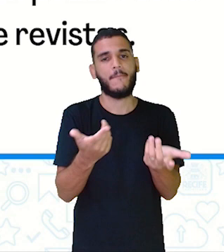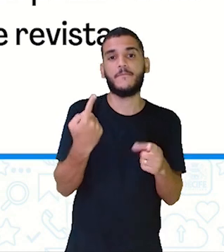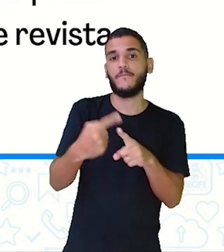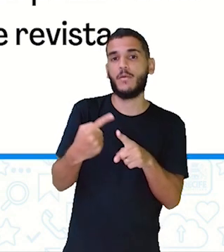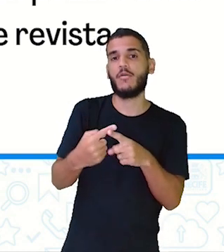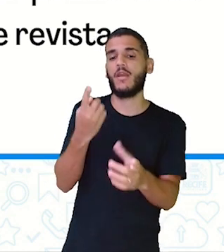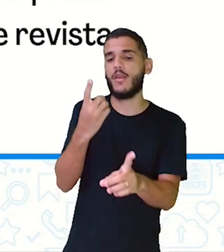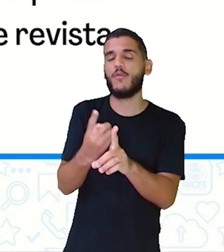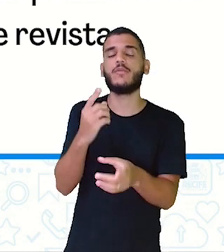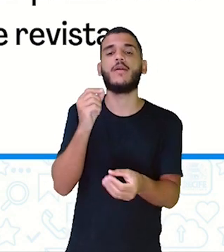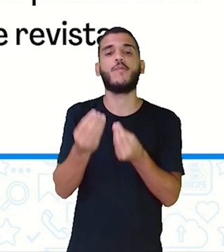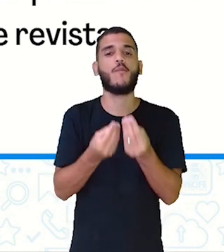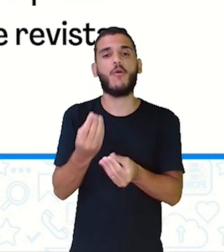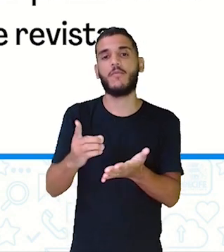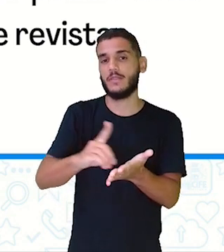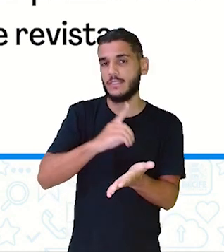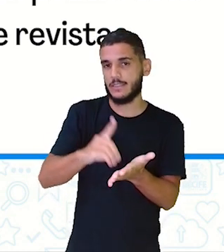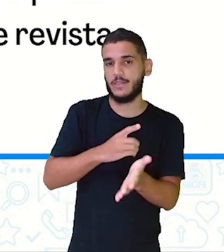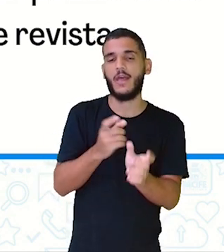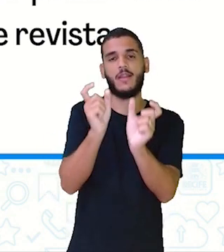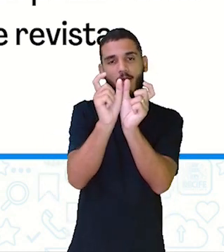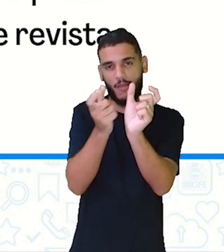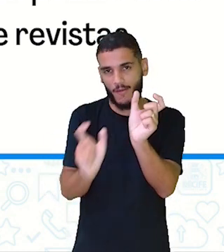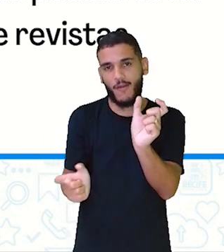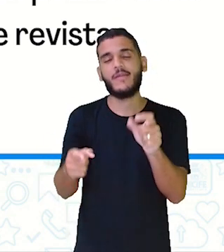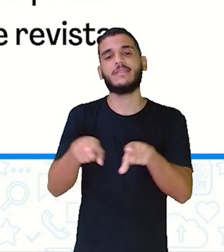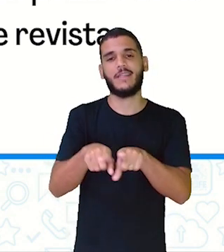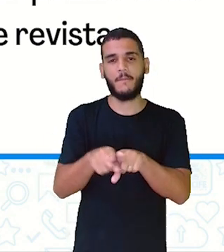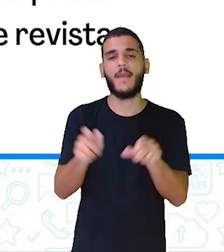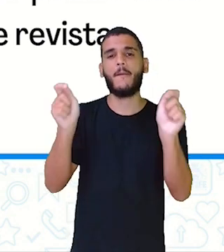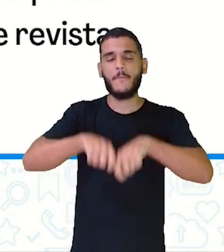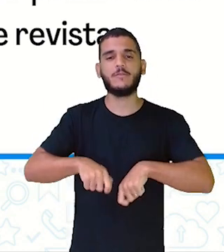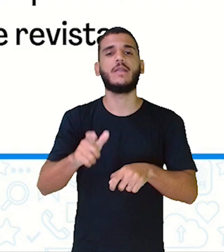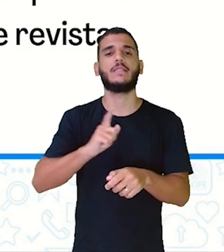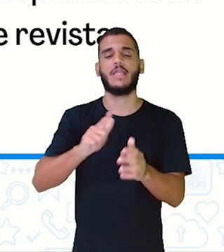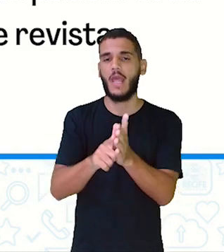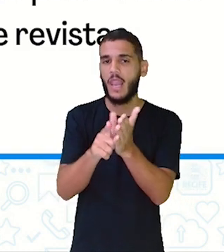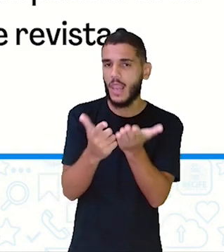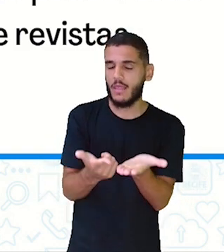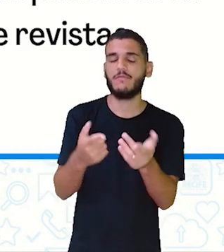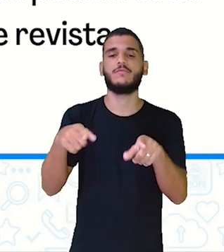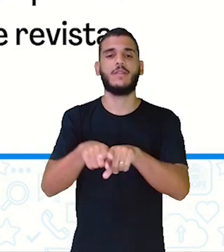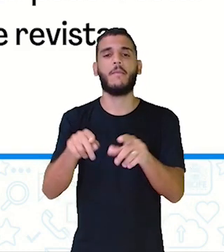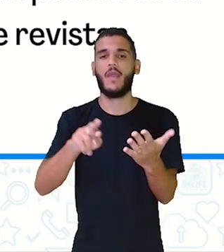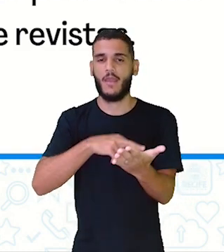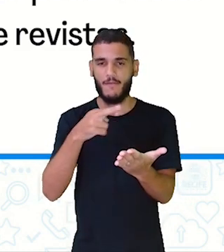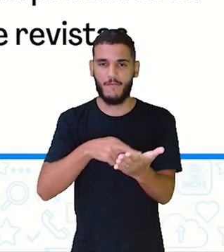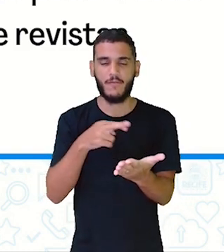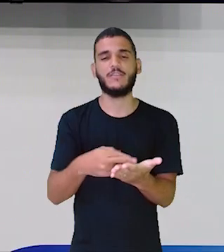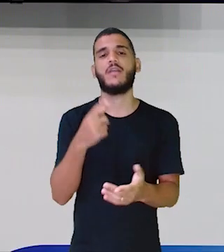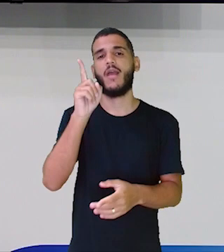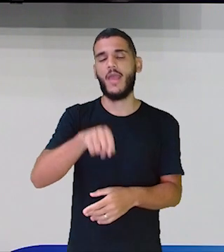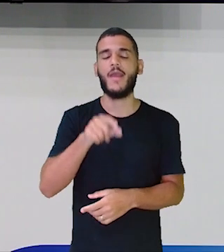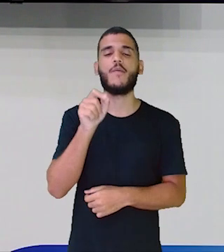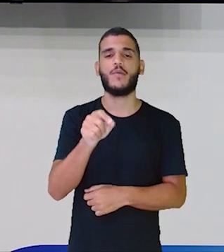em dicionários ou enciclopédias, mas também podem estar presentes em livros e revistas, que são